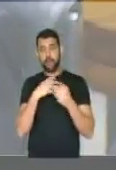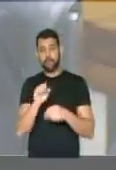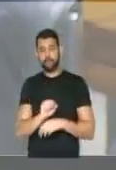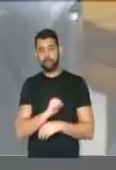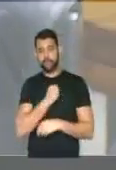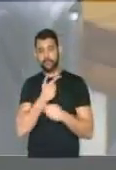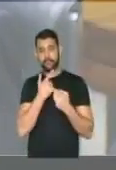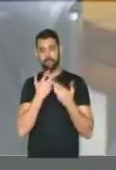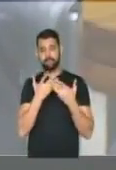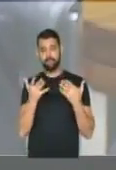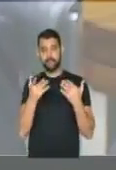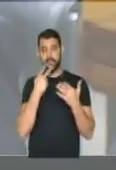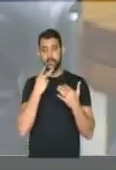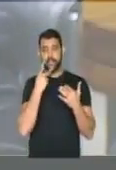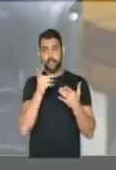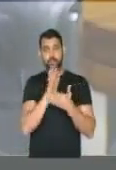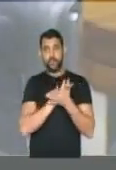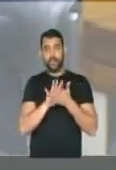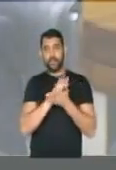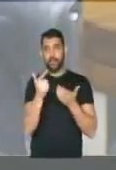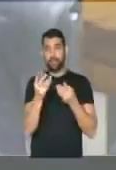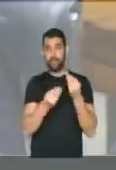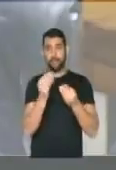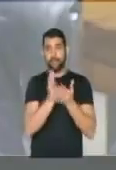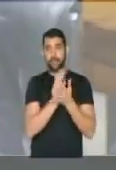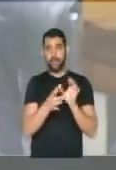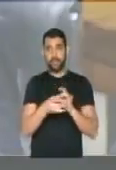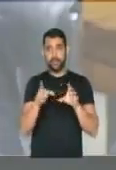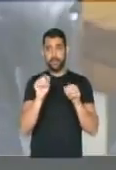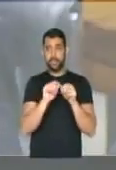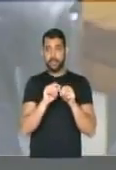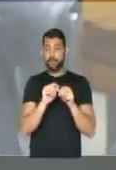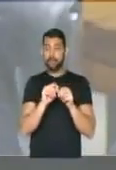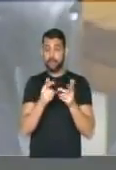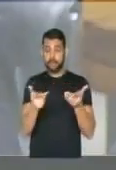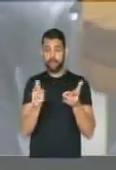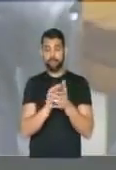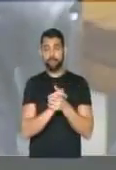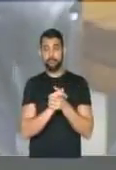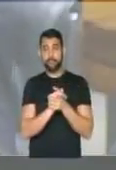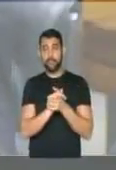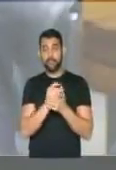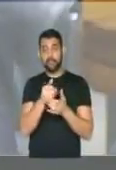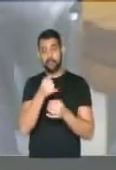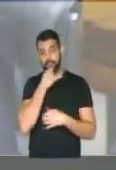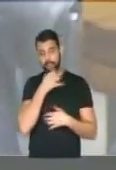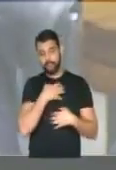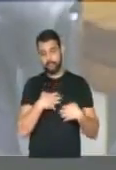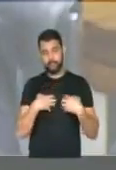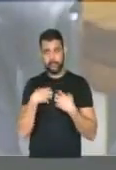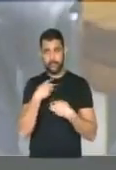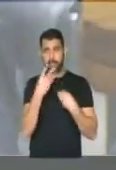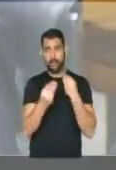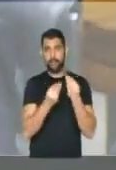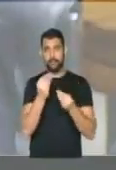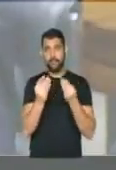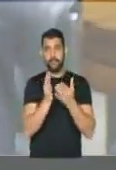repudiar, dizer que não é dessa forma que a democracia se estabelece. Lamentar a